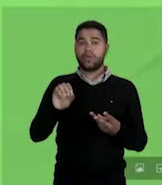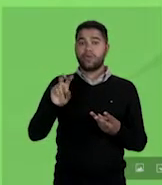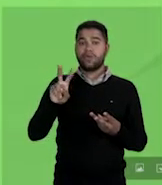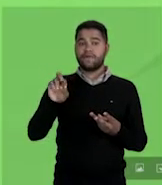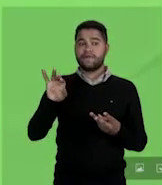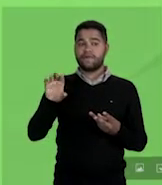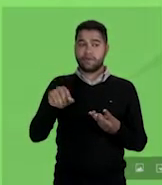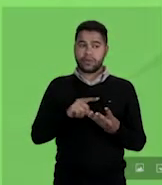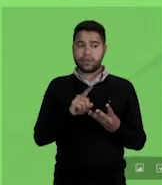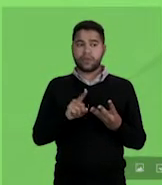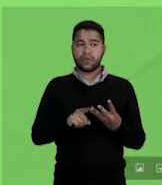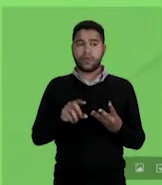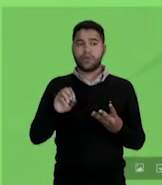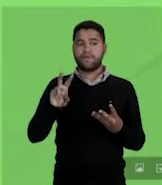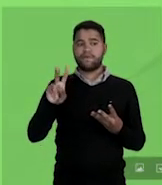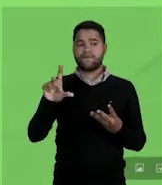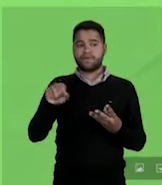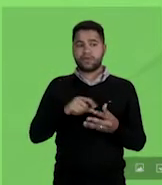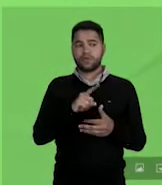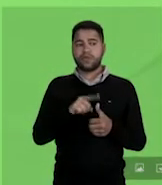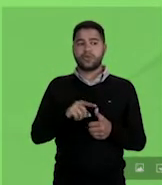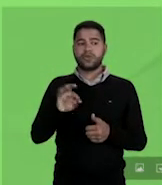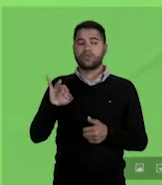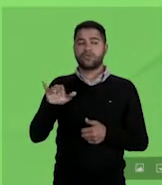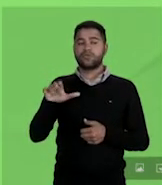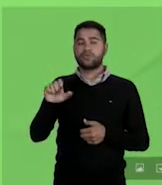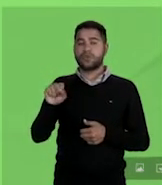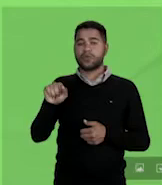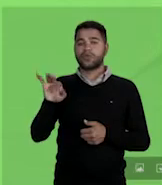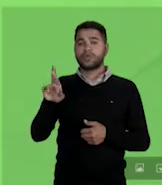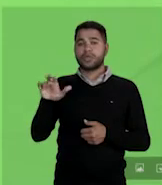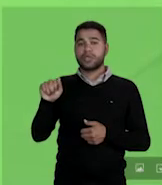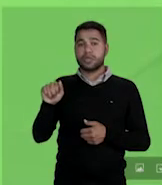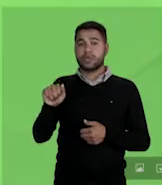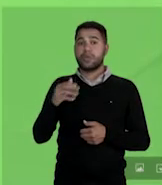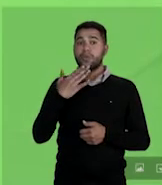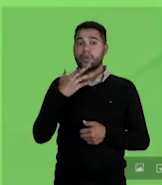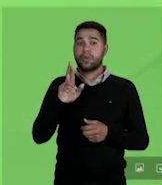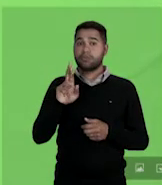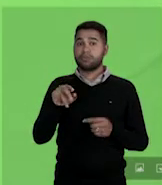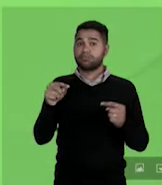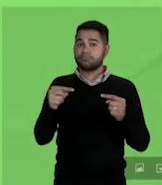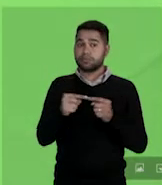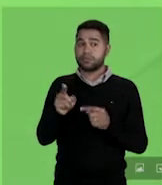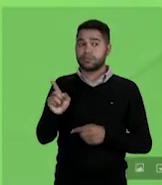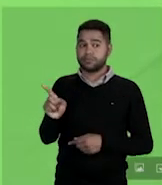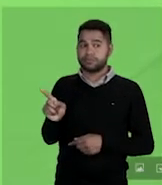ovário, 4, óvulos e tubas uterinas.